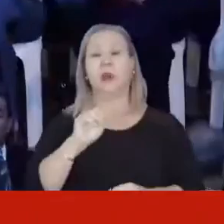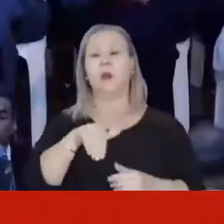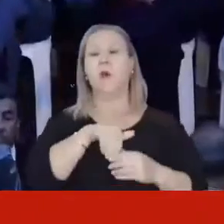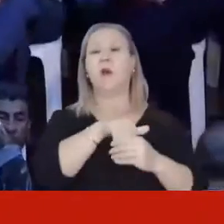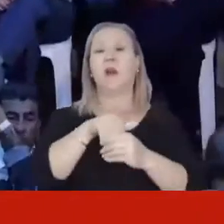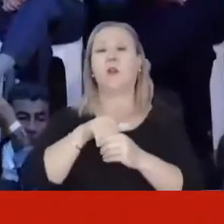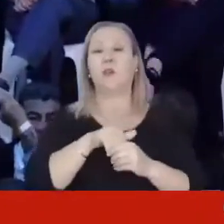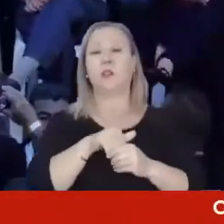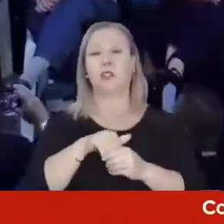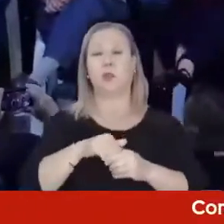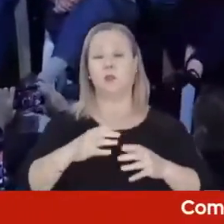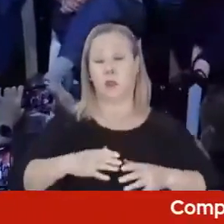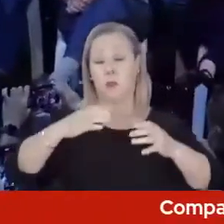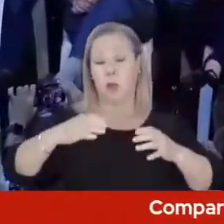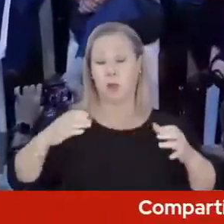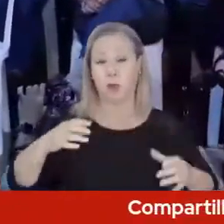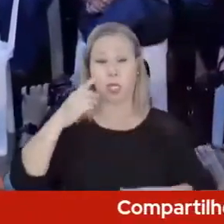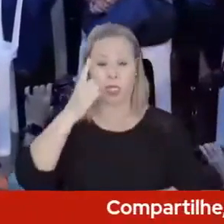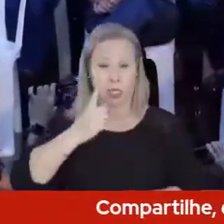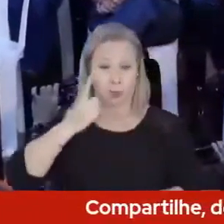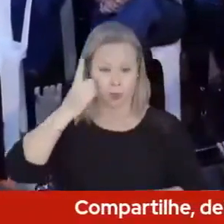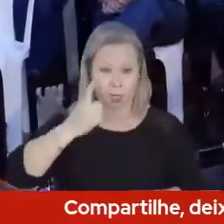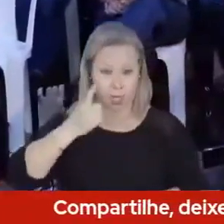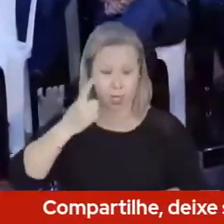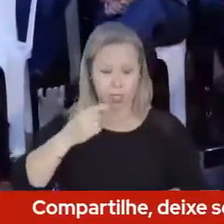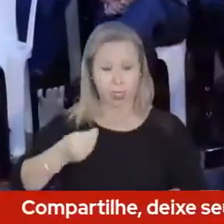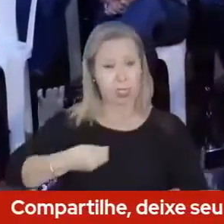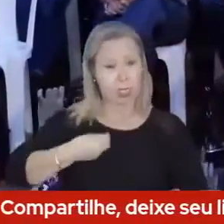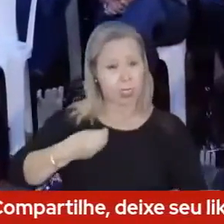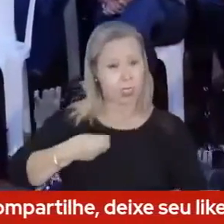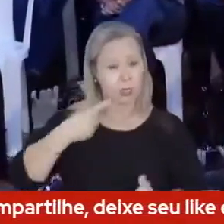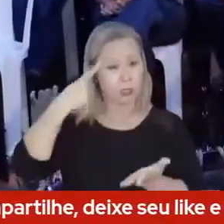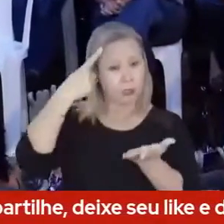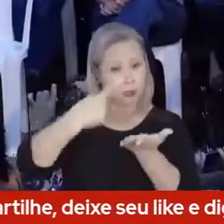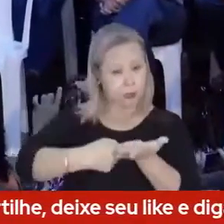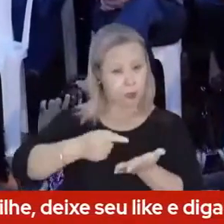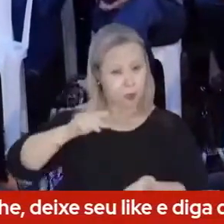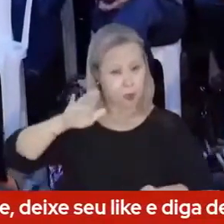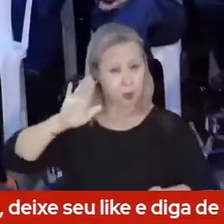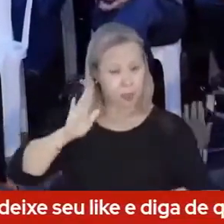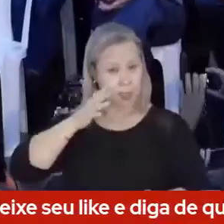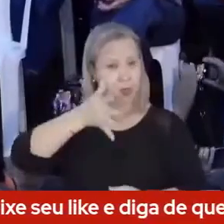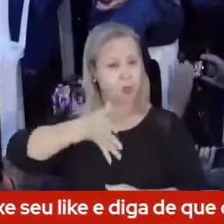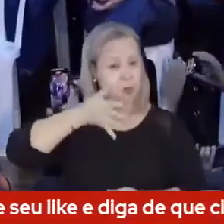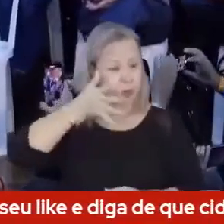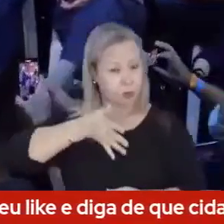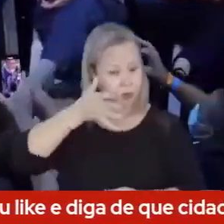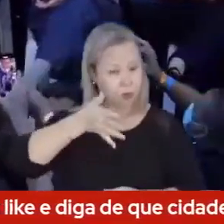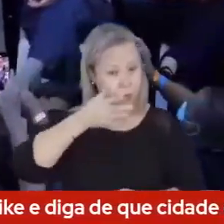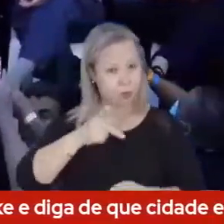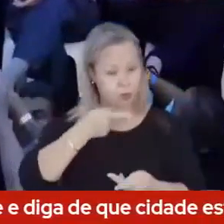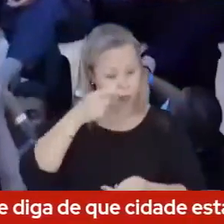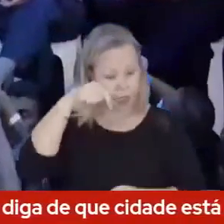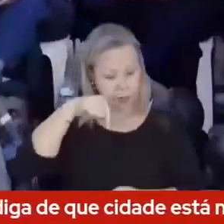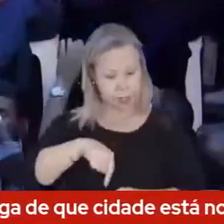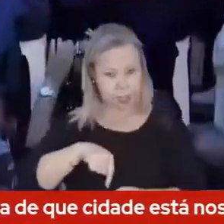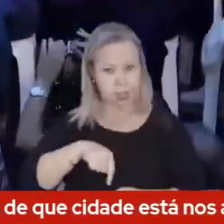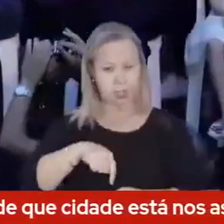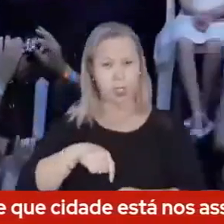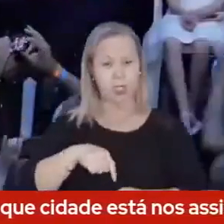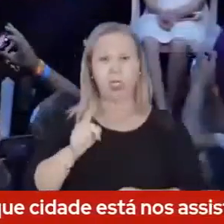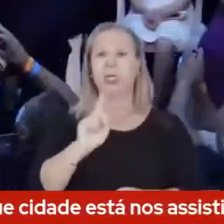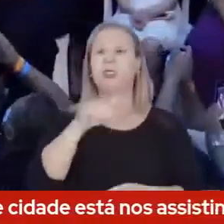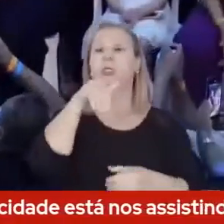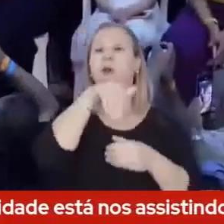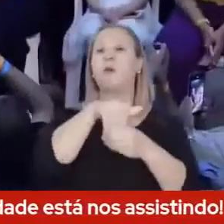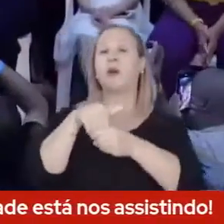de deputados que estão comprometidos com os discursos que nós temos aqui, se a gente não eleger uma maioria